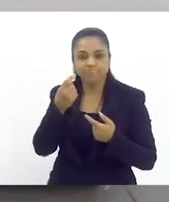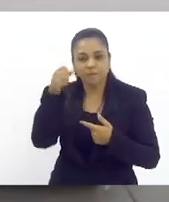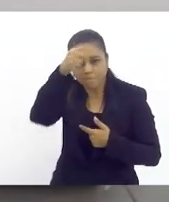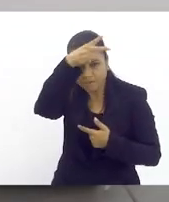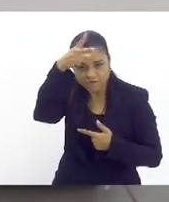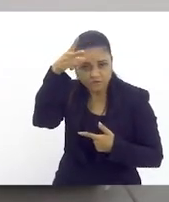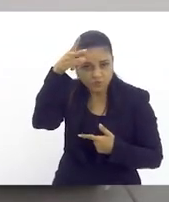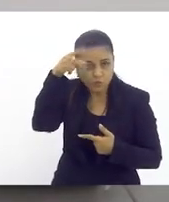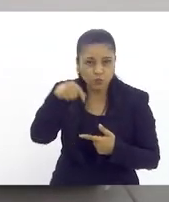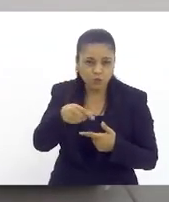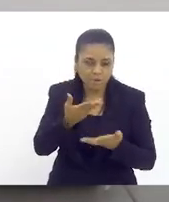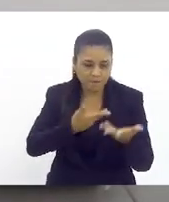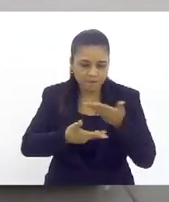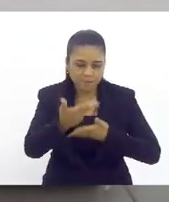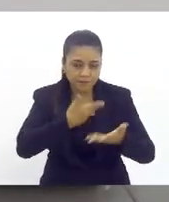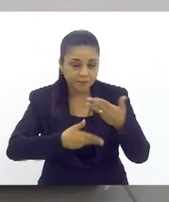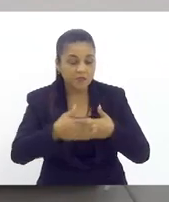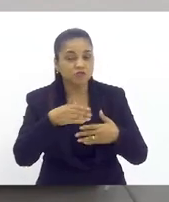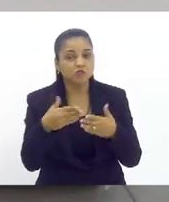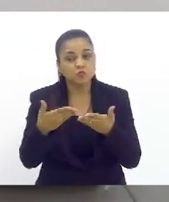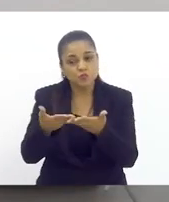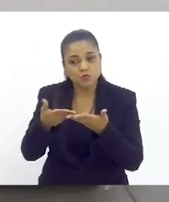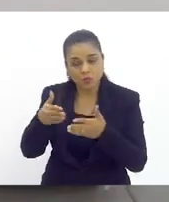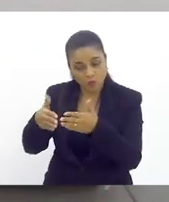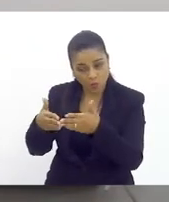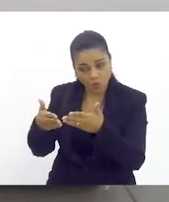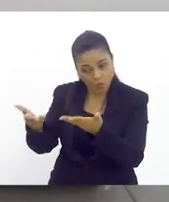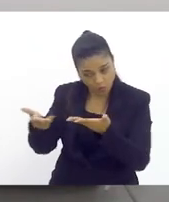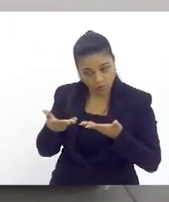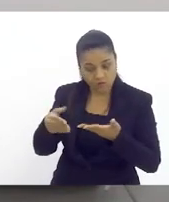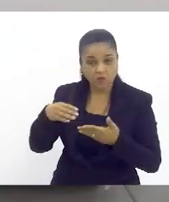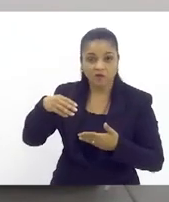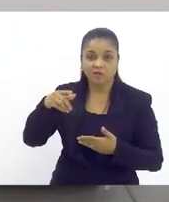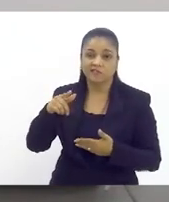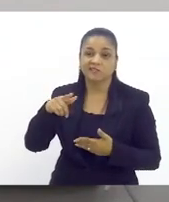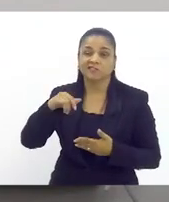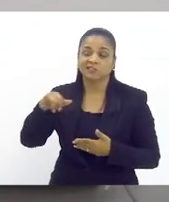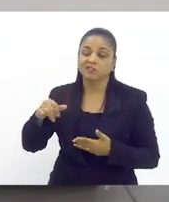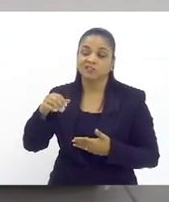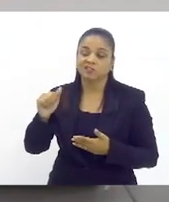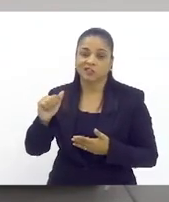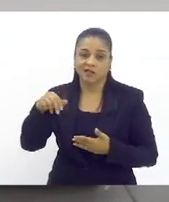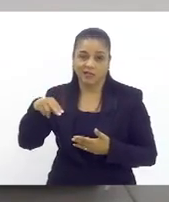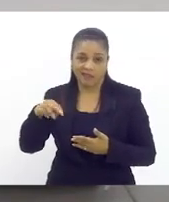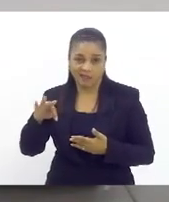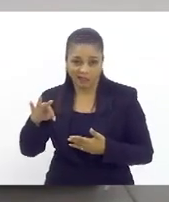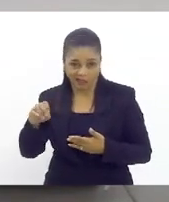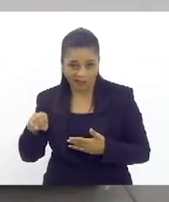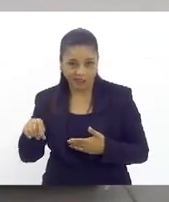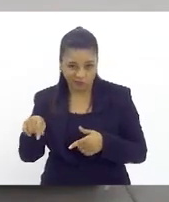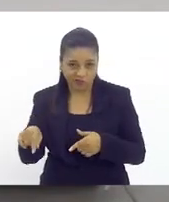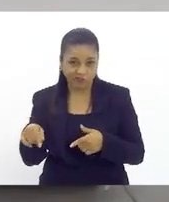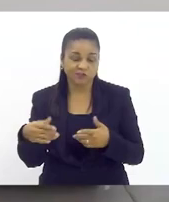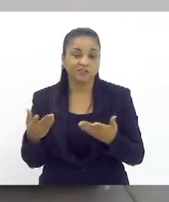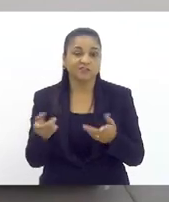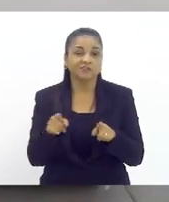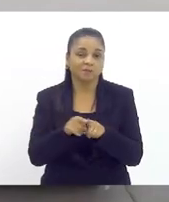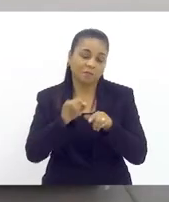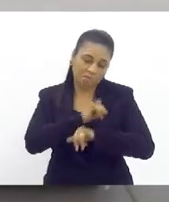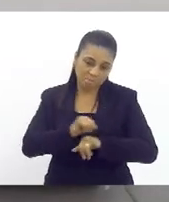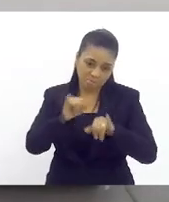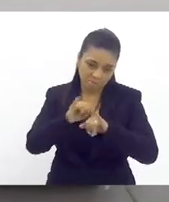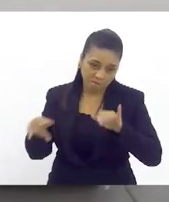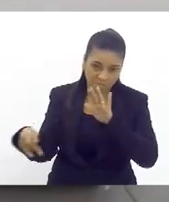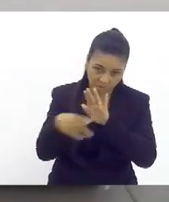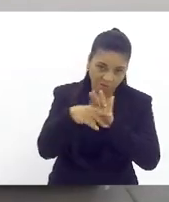convidou Inclusive a Janete faz parte disso depois pode falar mas não tá aqui atualizada com a posição atual